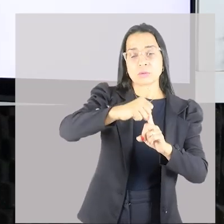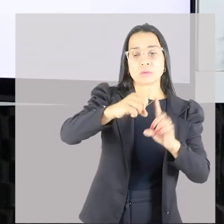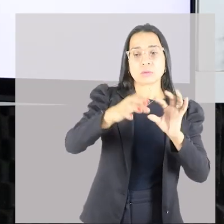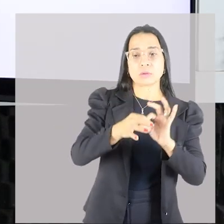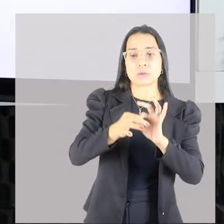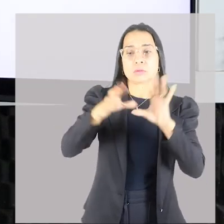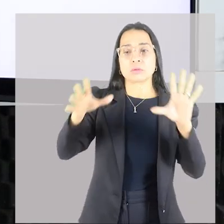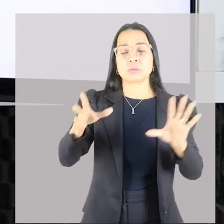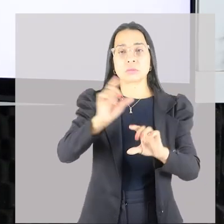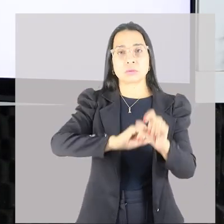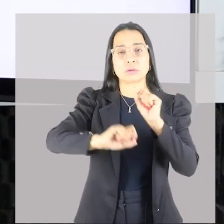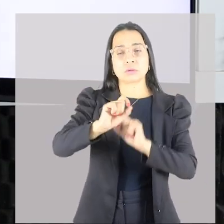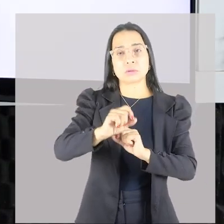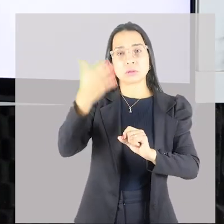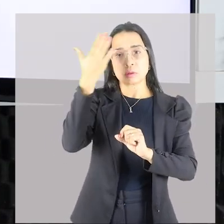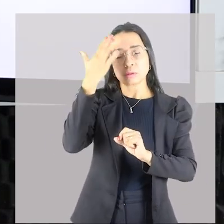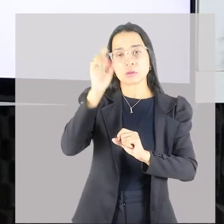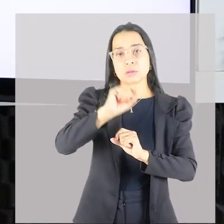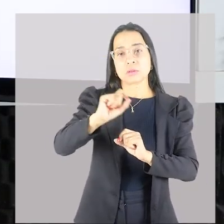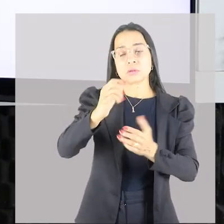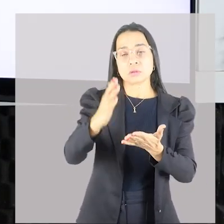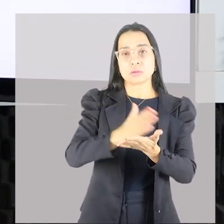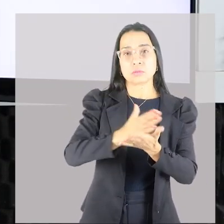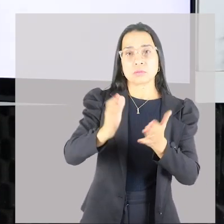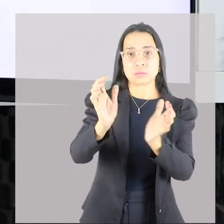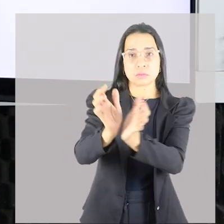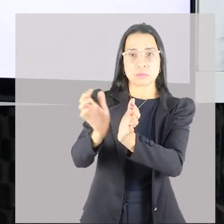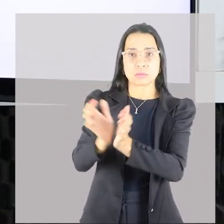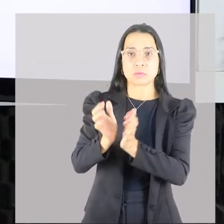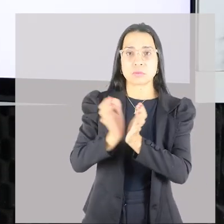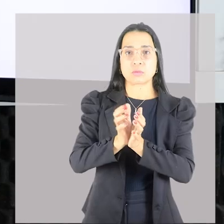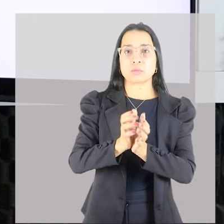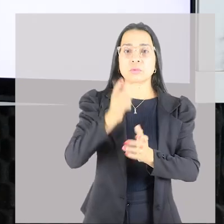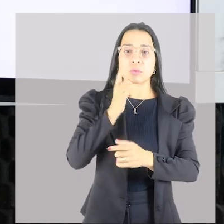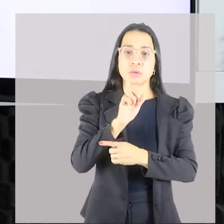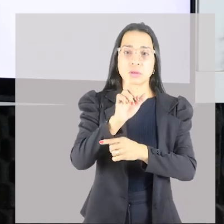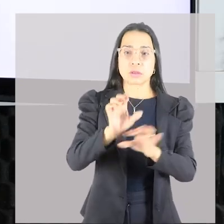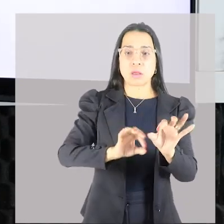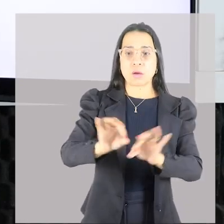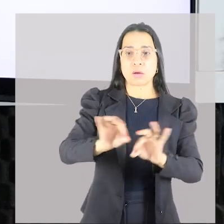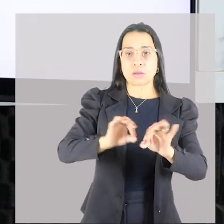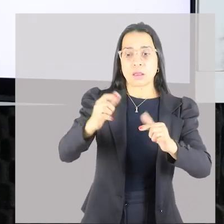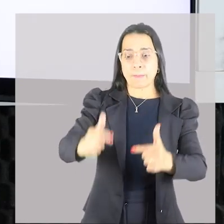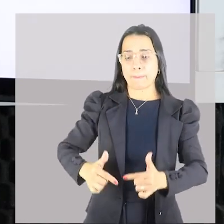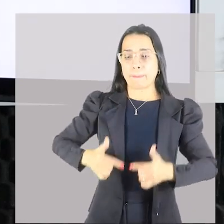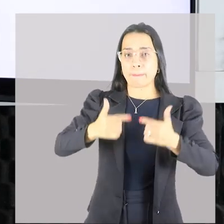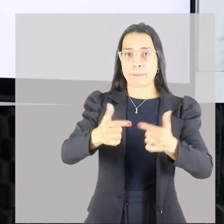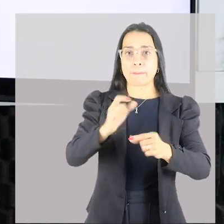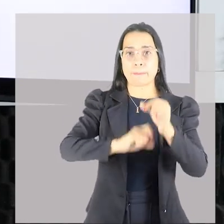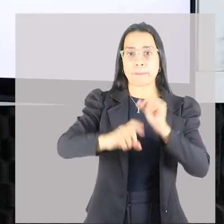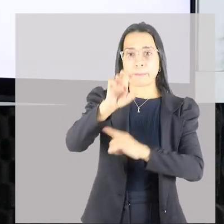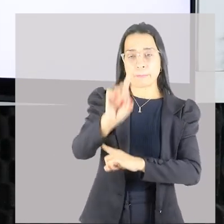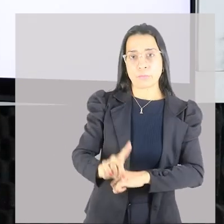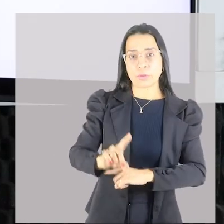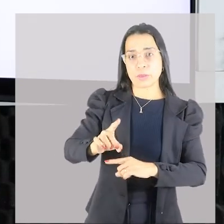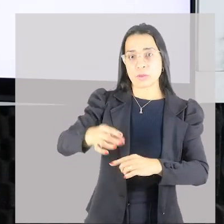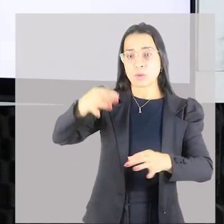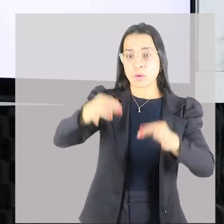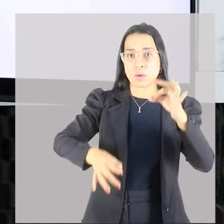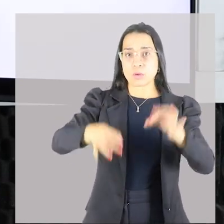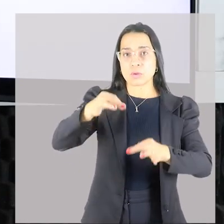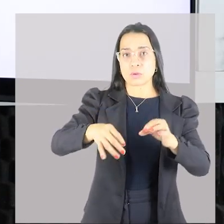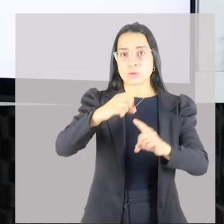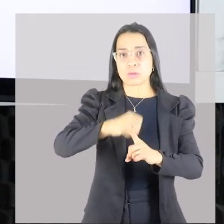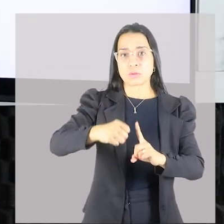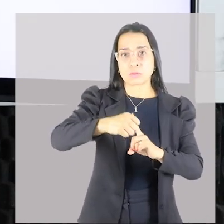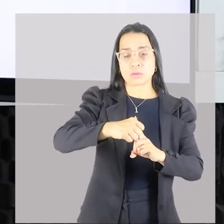democrática, para o entendimento de que determinados grupos conseguem se articular para lutar por direitos, né? Para lutar por justiça social e etc.